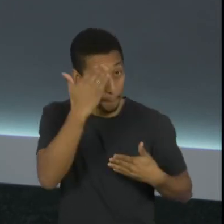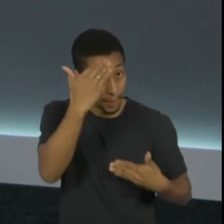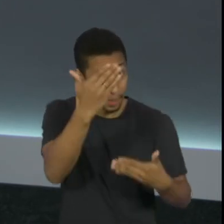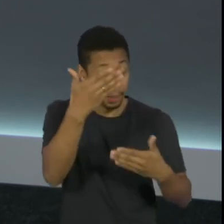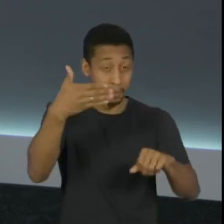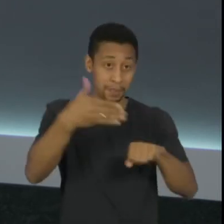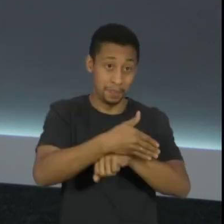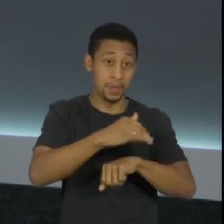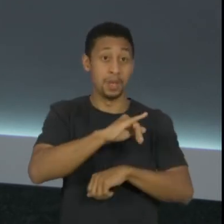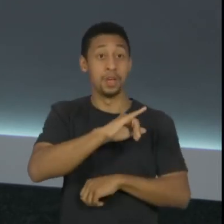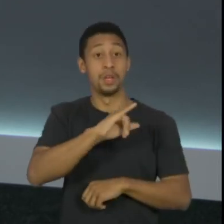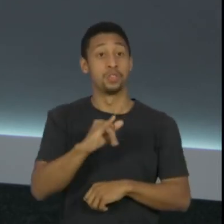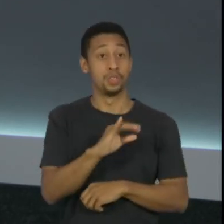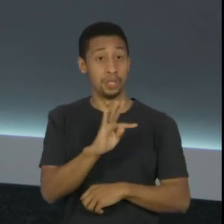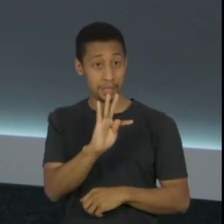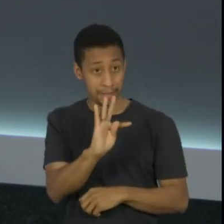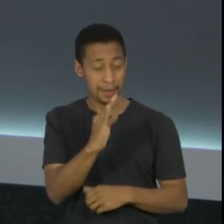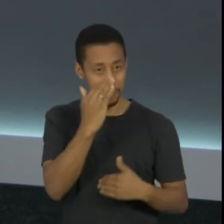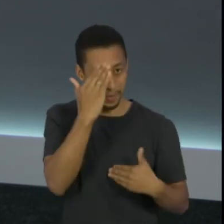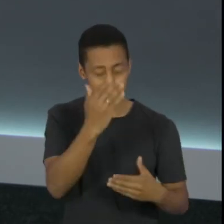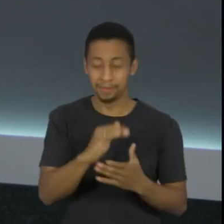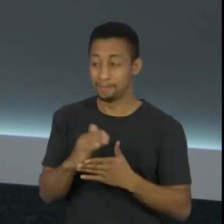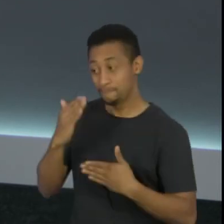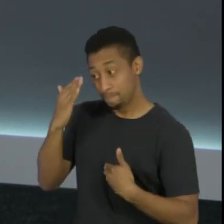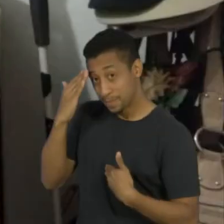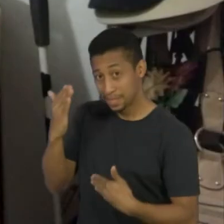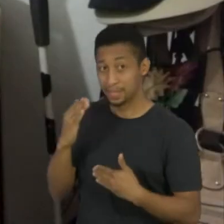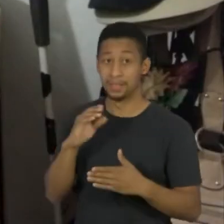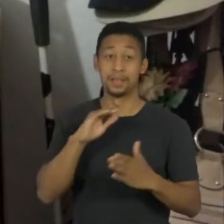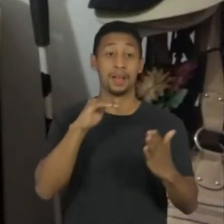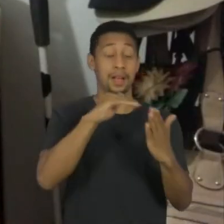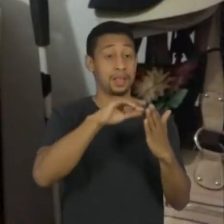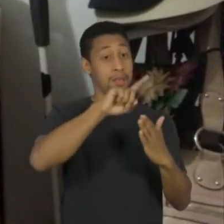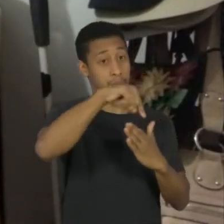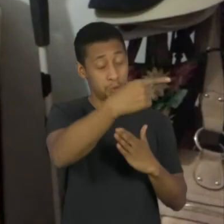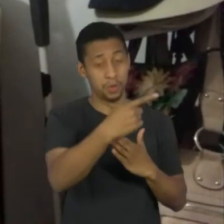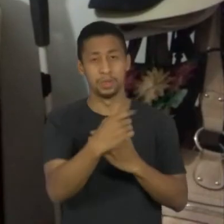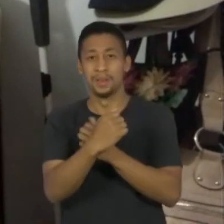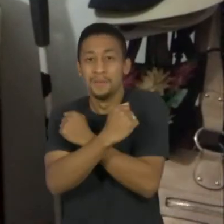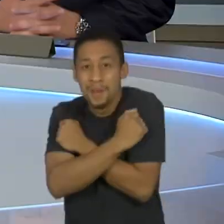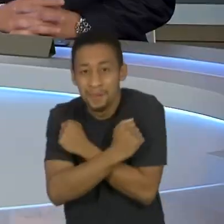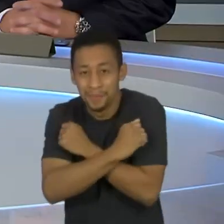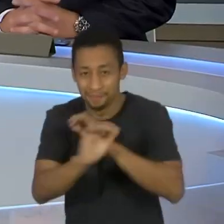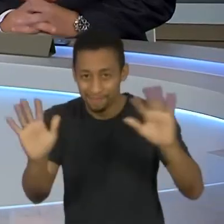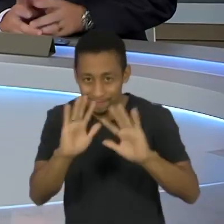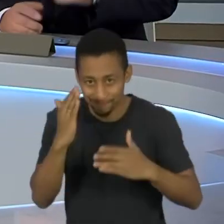Jornal da Tarde. Cuide-se, fique bem. Até a próxima. Grande abraço. Obrigado.